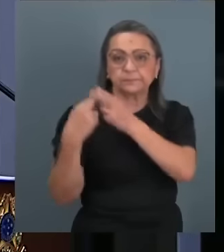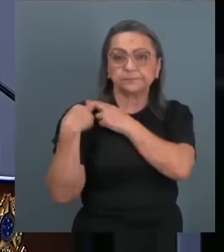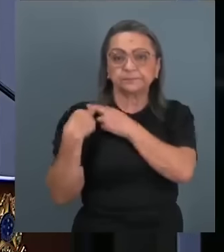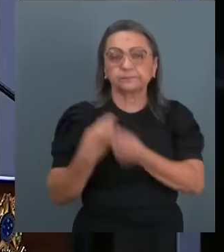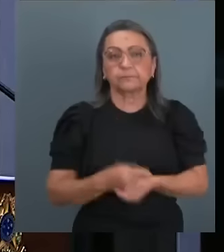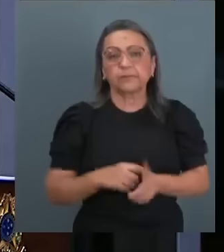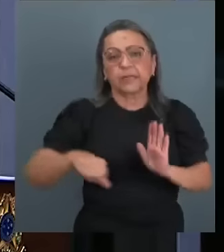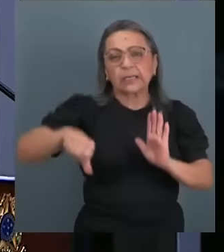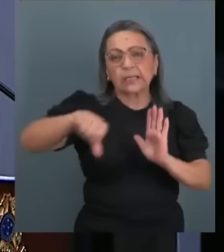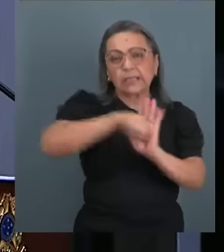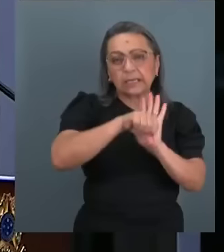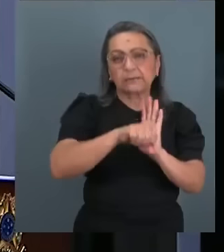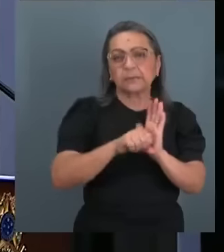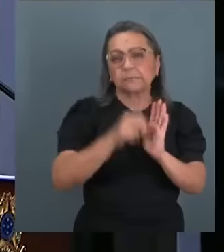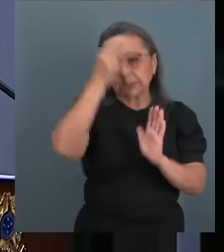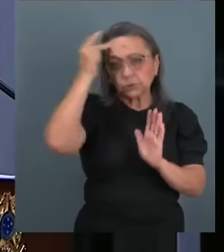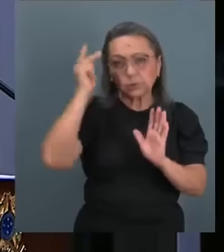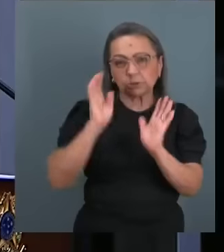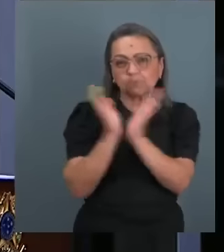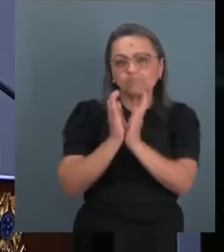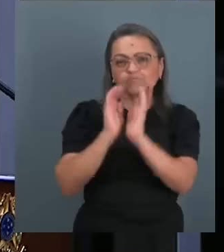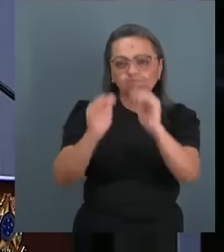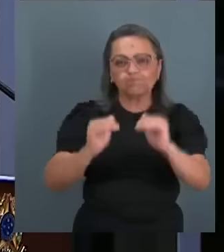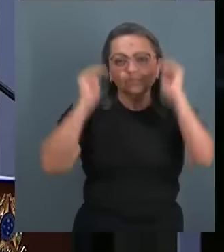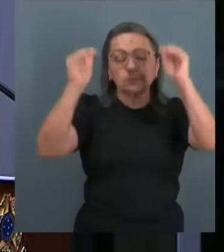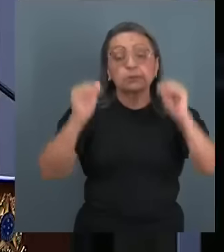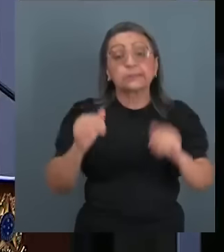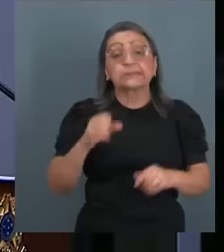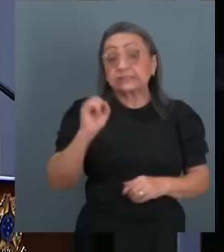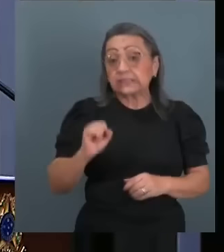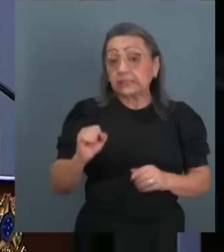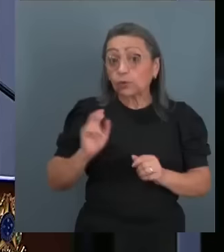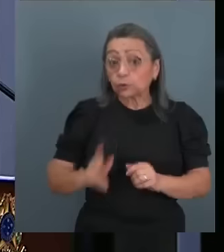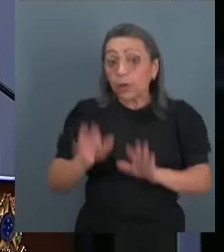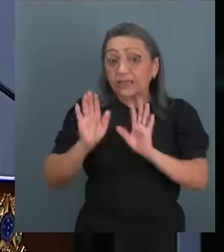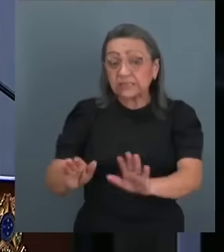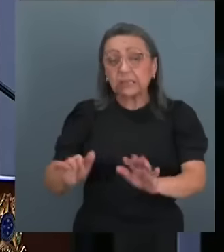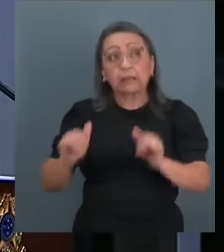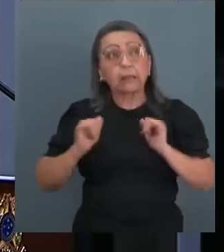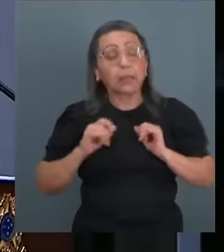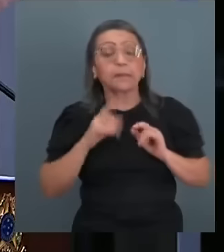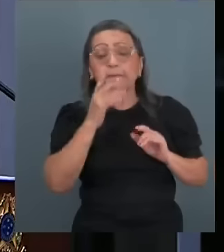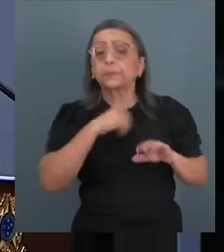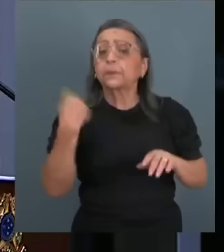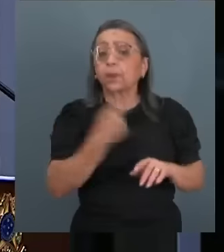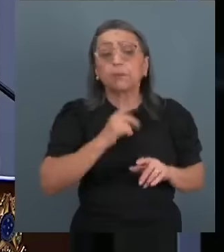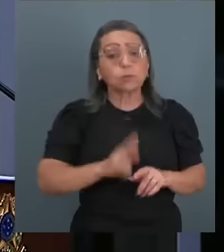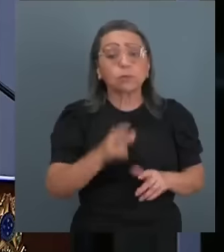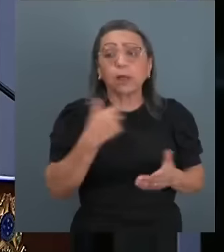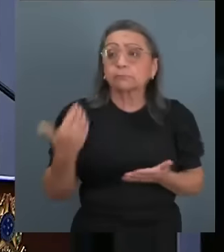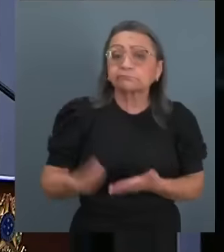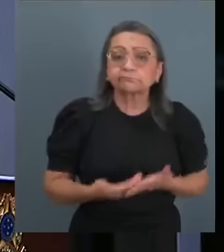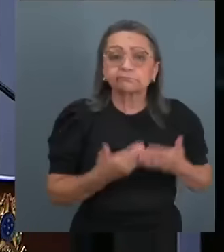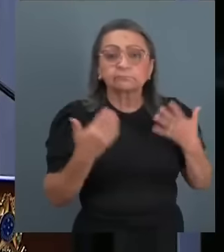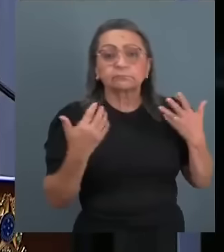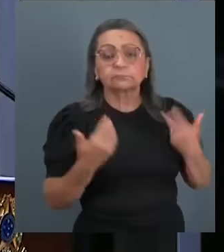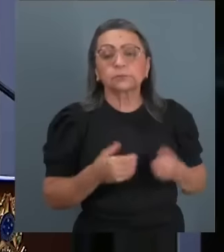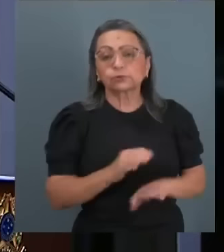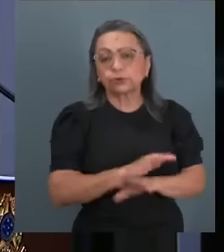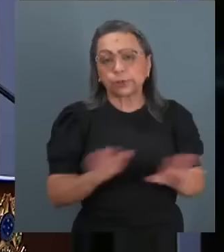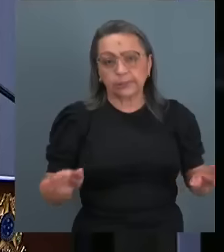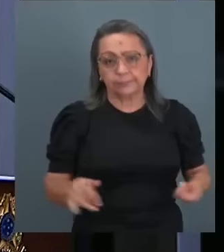crime de colarinho branco, a gente vai patinar. E para de patinar, já deu.